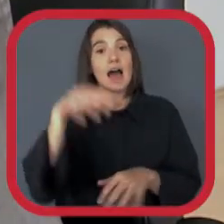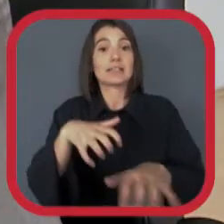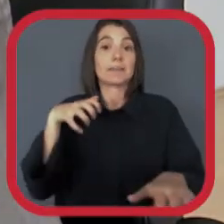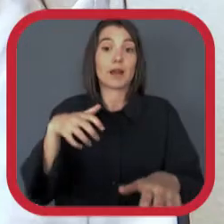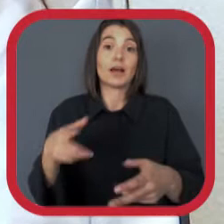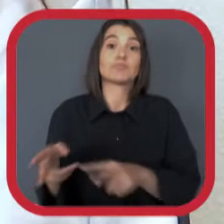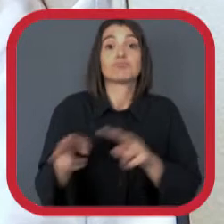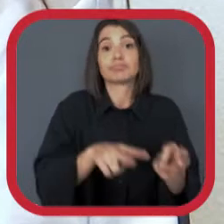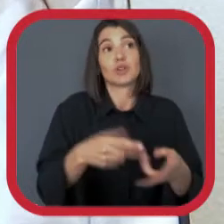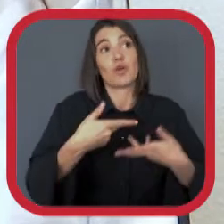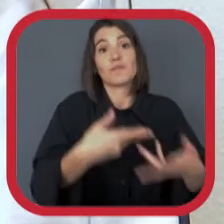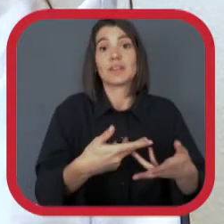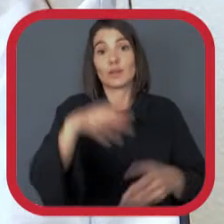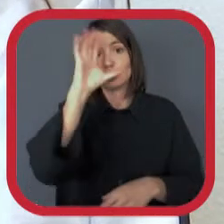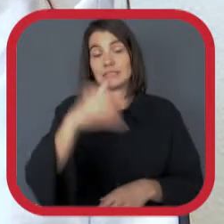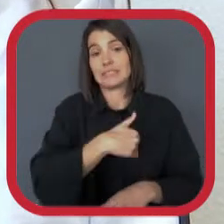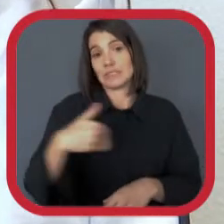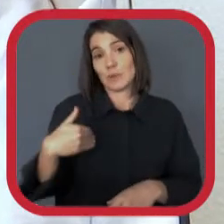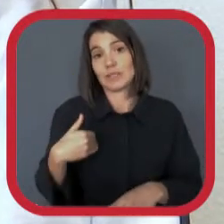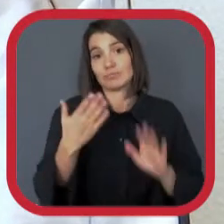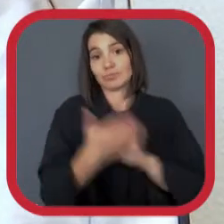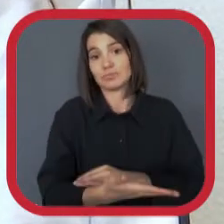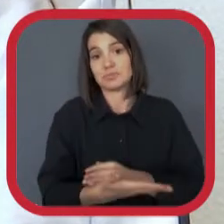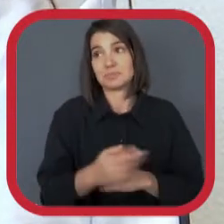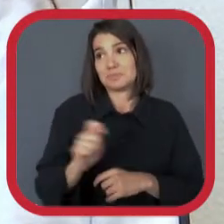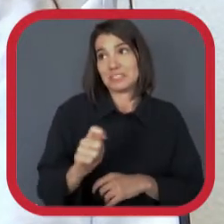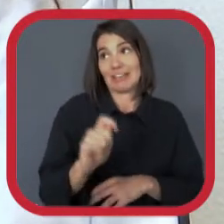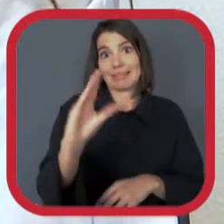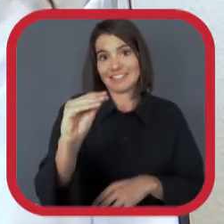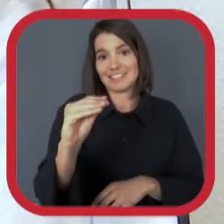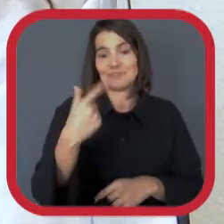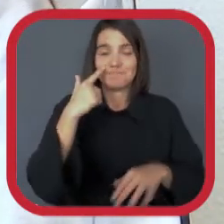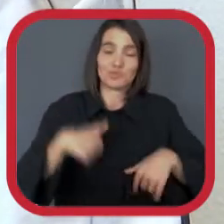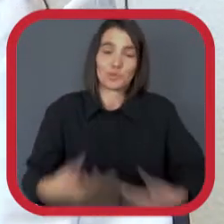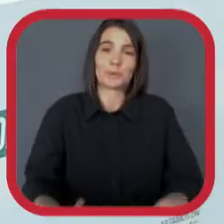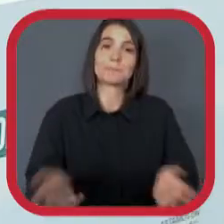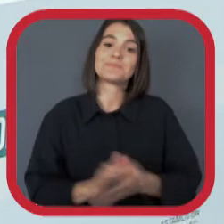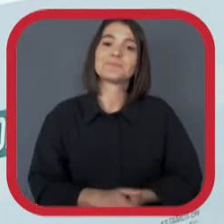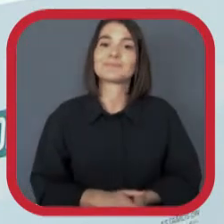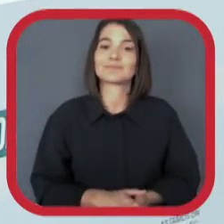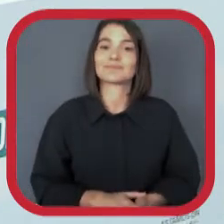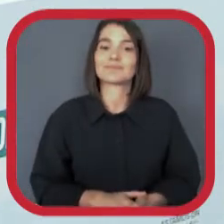convite para vir para o Ministério da Saúde há 10 meses e aqui estou.